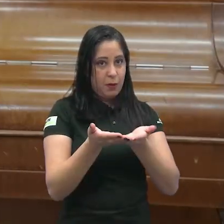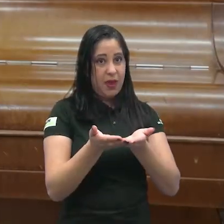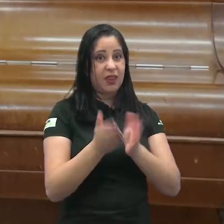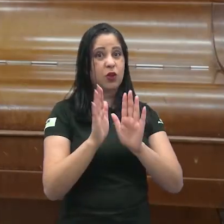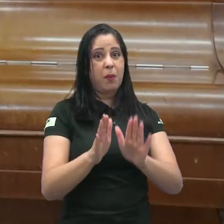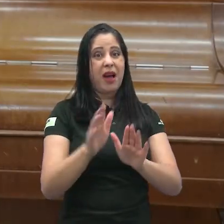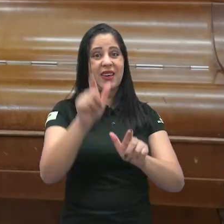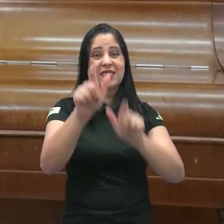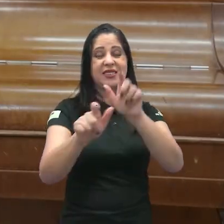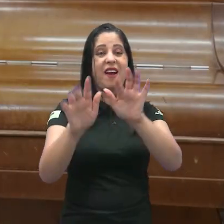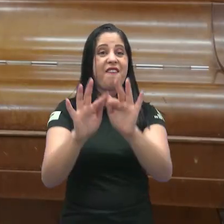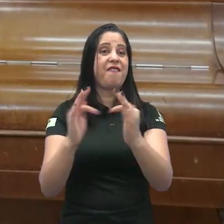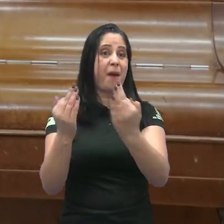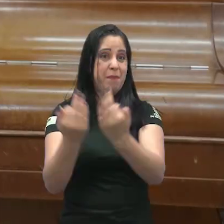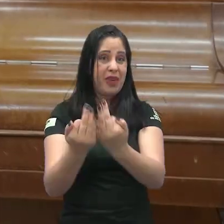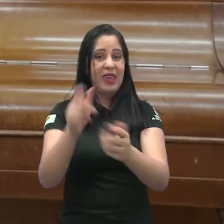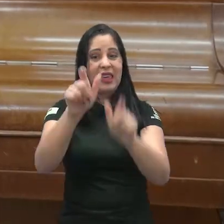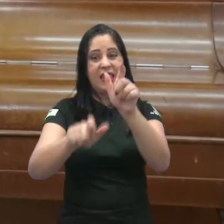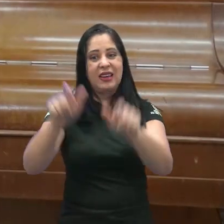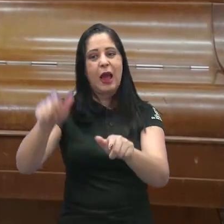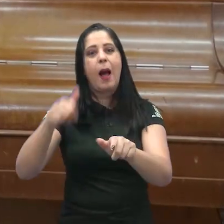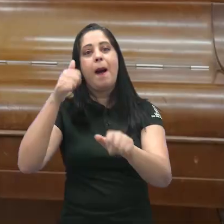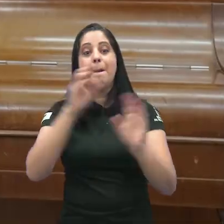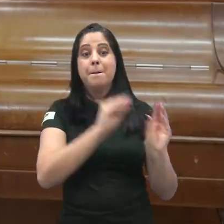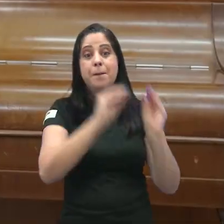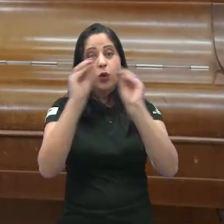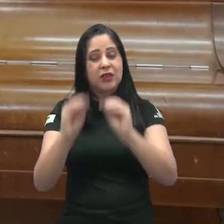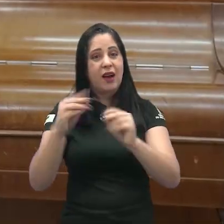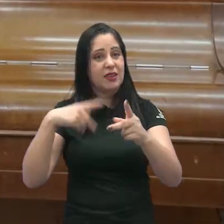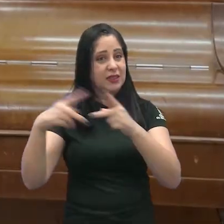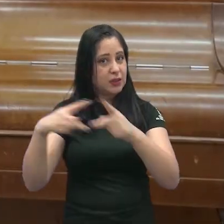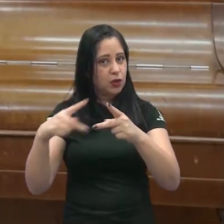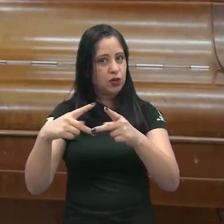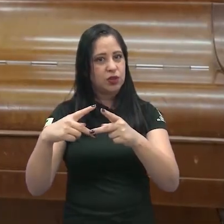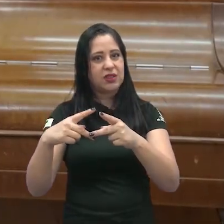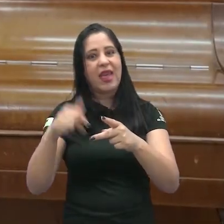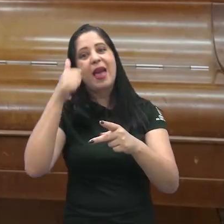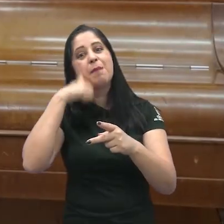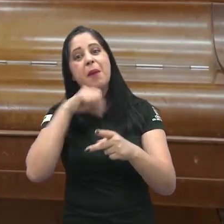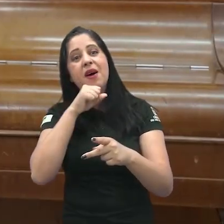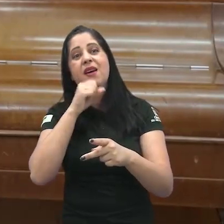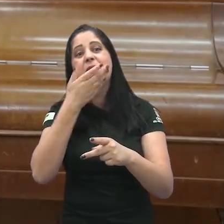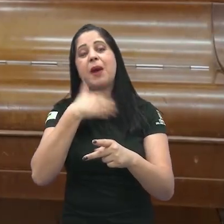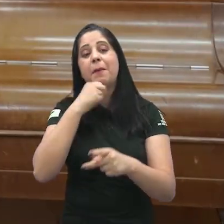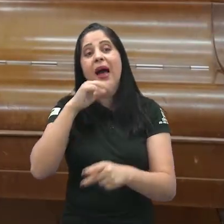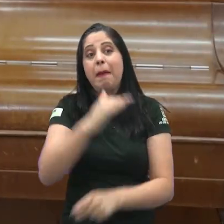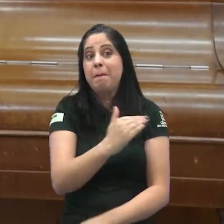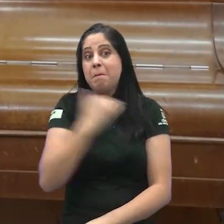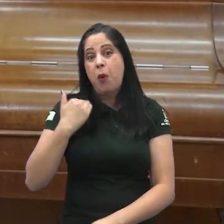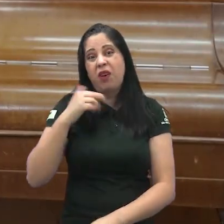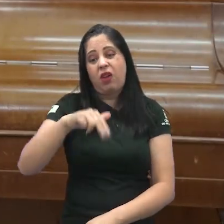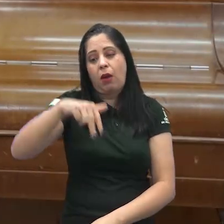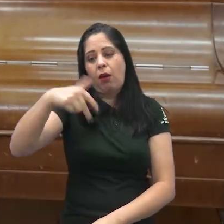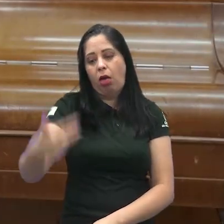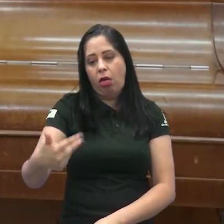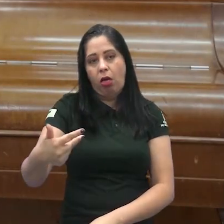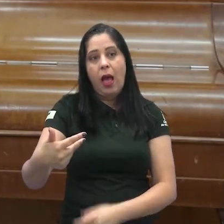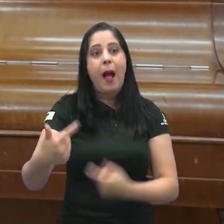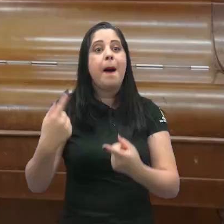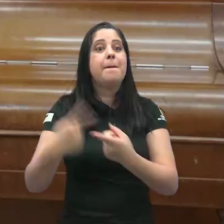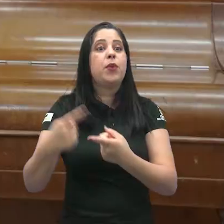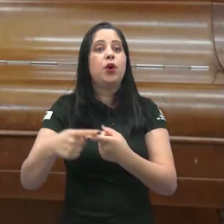e muitas famílias que vinham para cá, os pais faleciam e as crianças ficavam pela